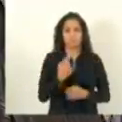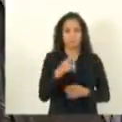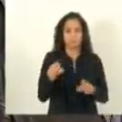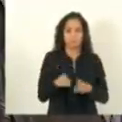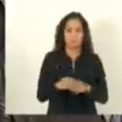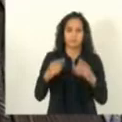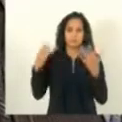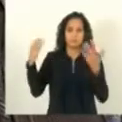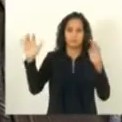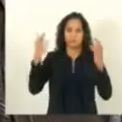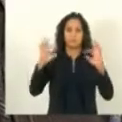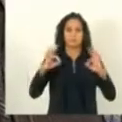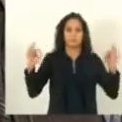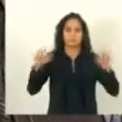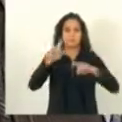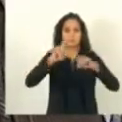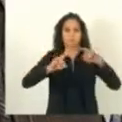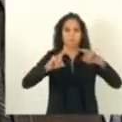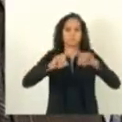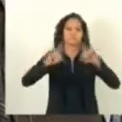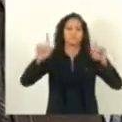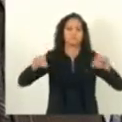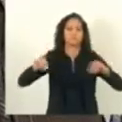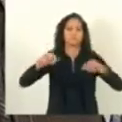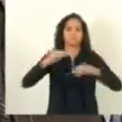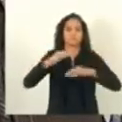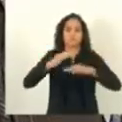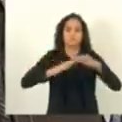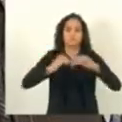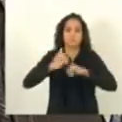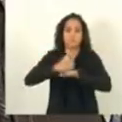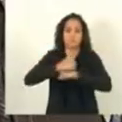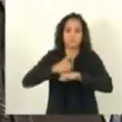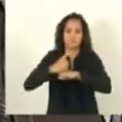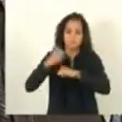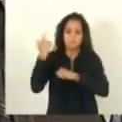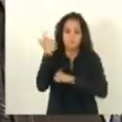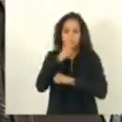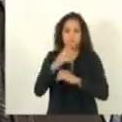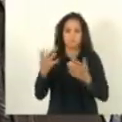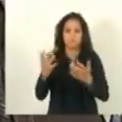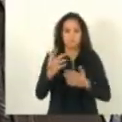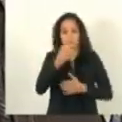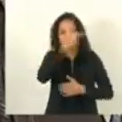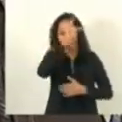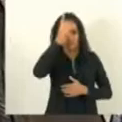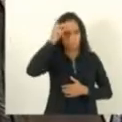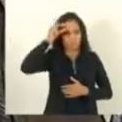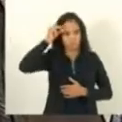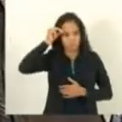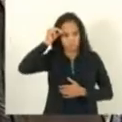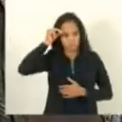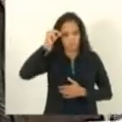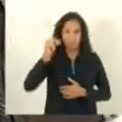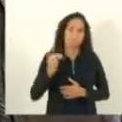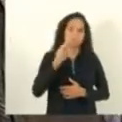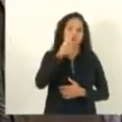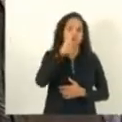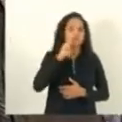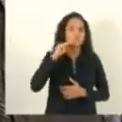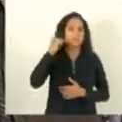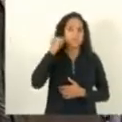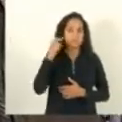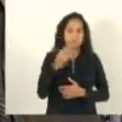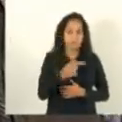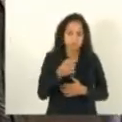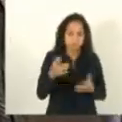parabenizar todos os agentes por essa conquista e cumprimentar e parabenizar o prefeito da capital, Lorenzo Pasolini, que provocou essa matéria